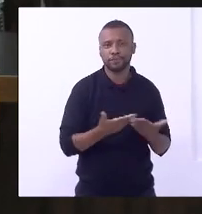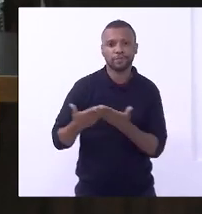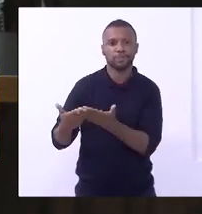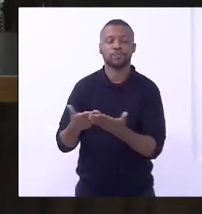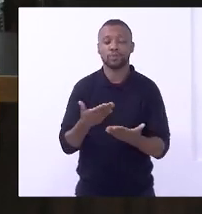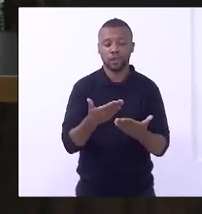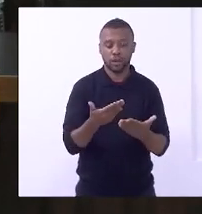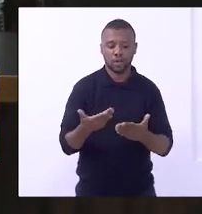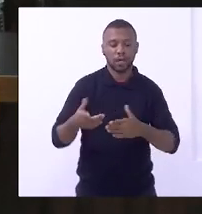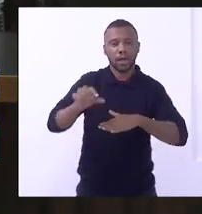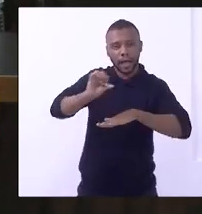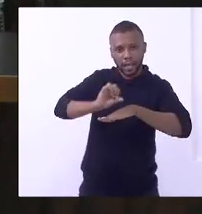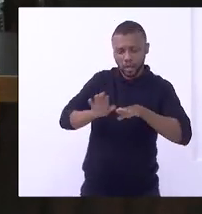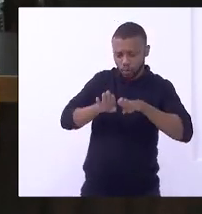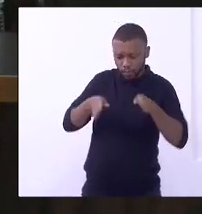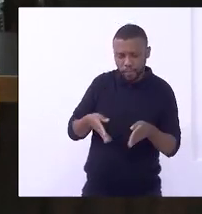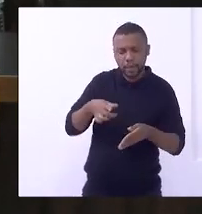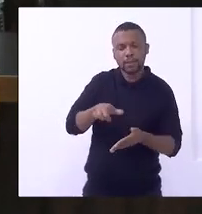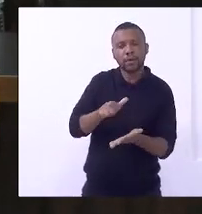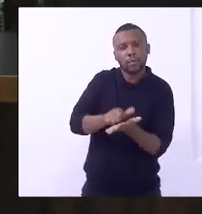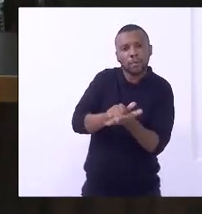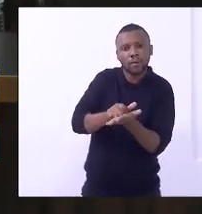requerimento